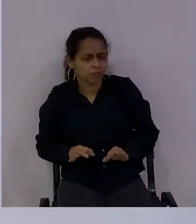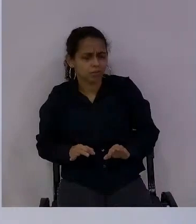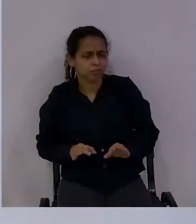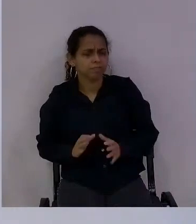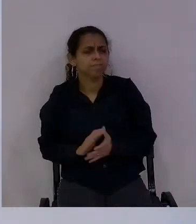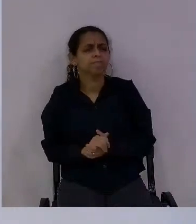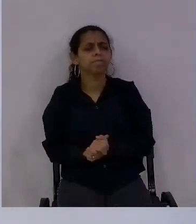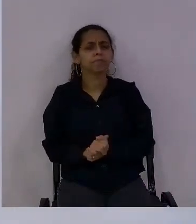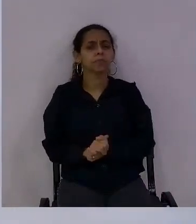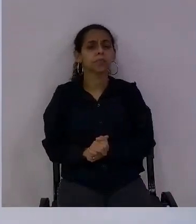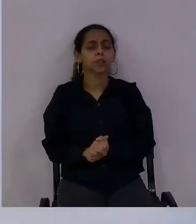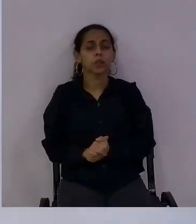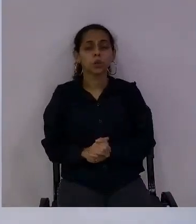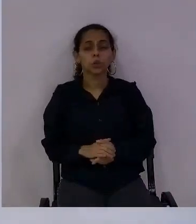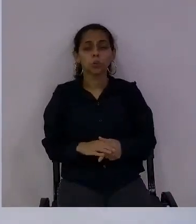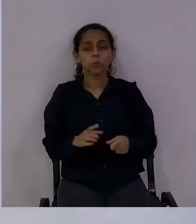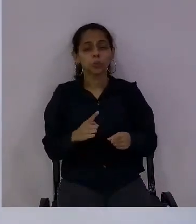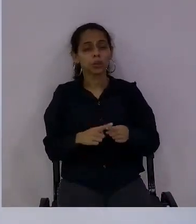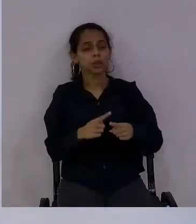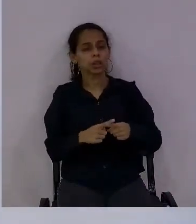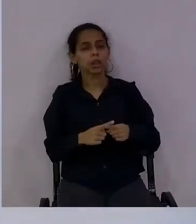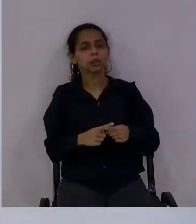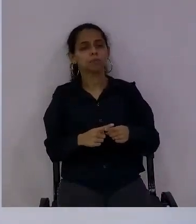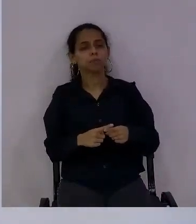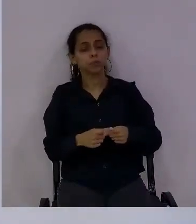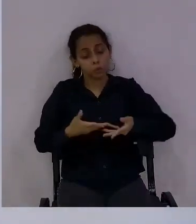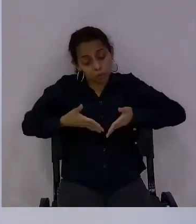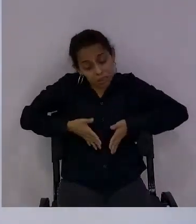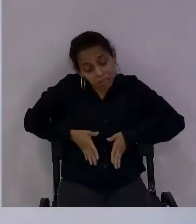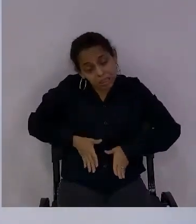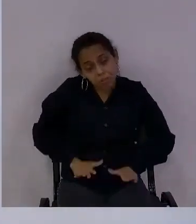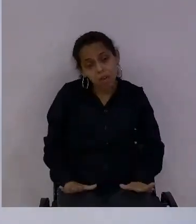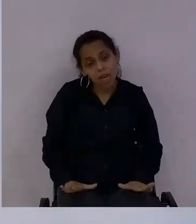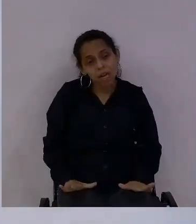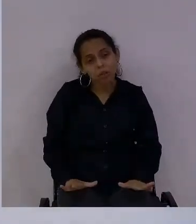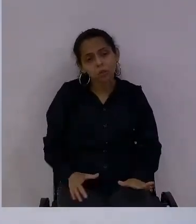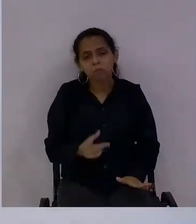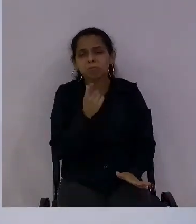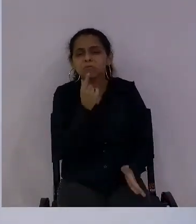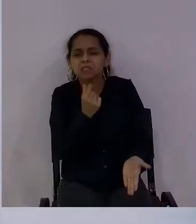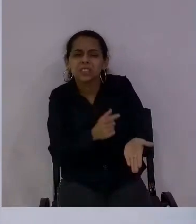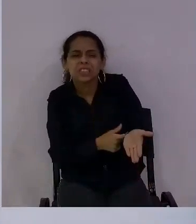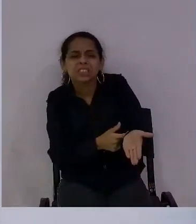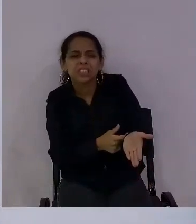Por conta do nascimento e envolver o sangue sendo derramado,